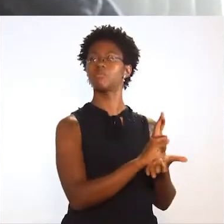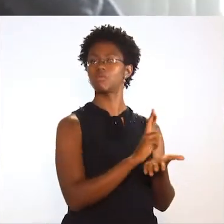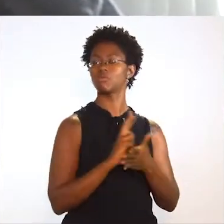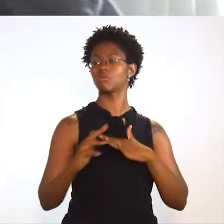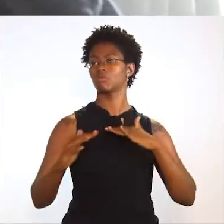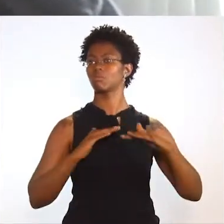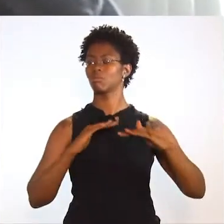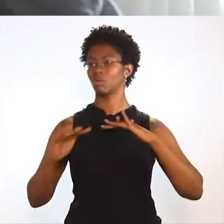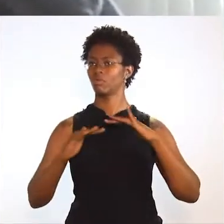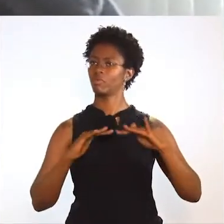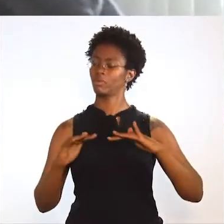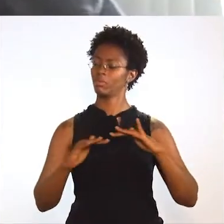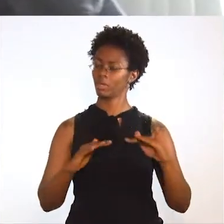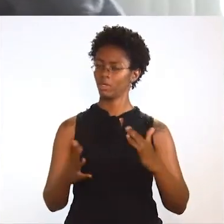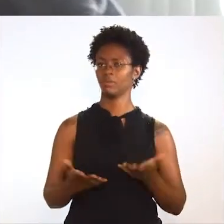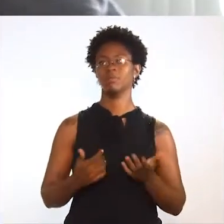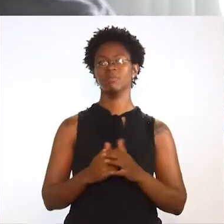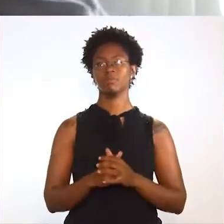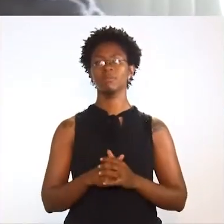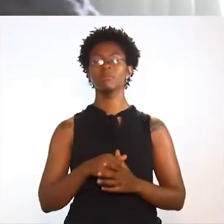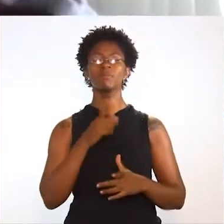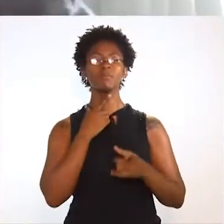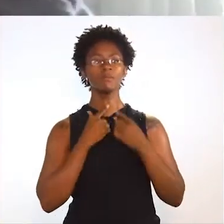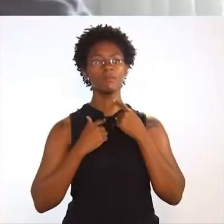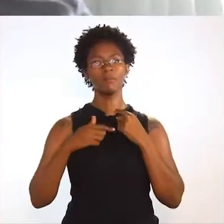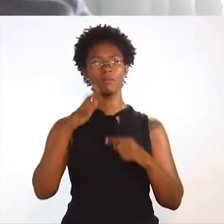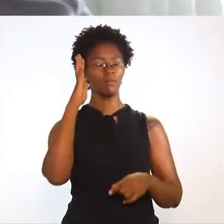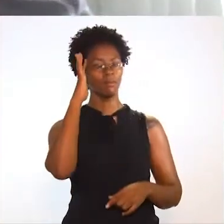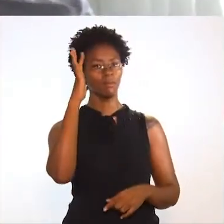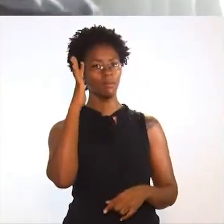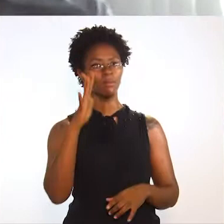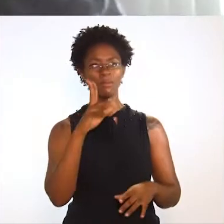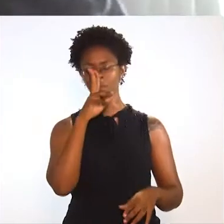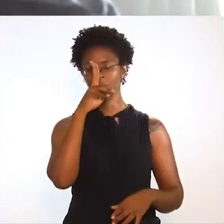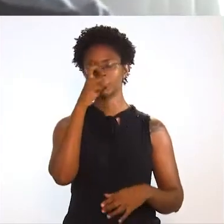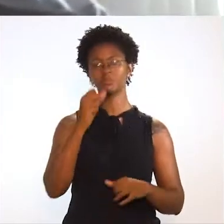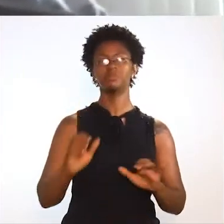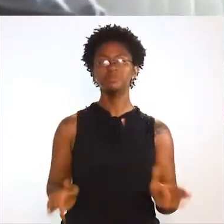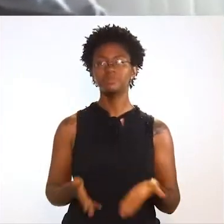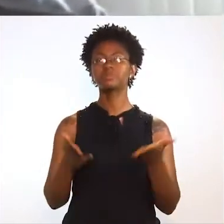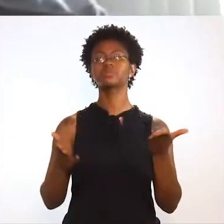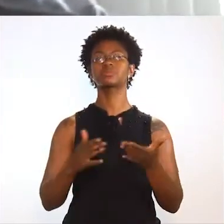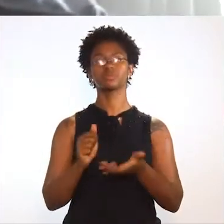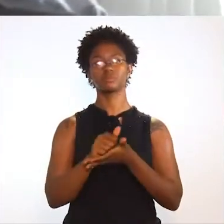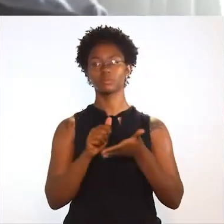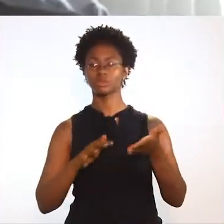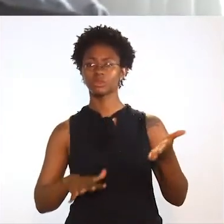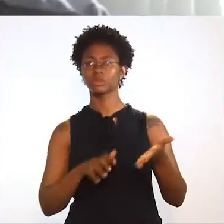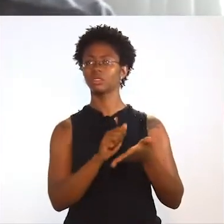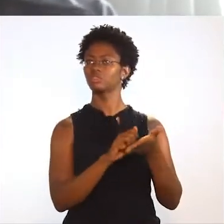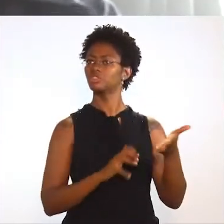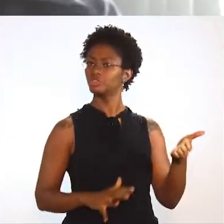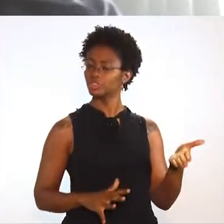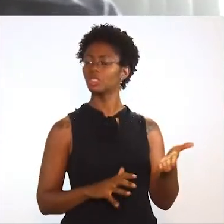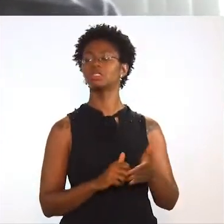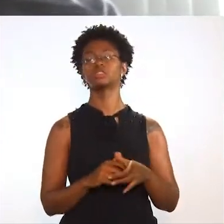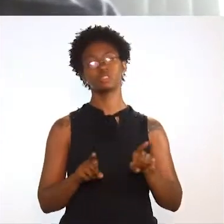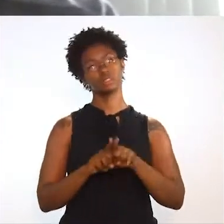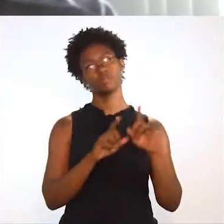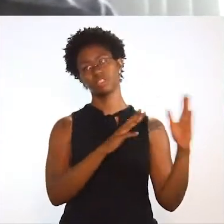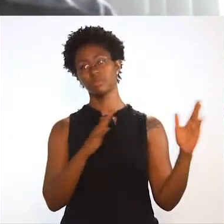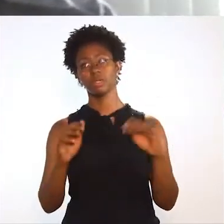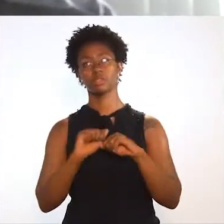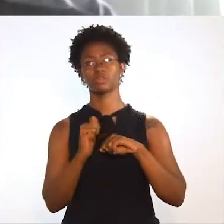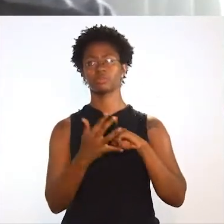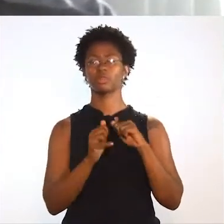representa para o movimento, né, no intuito de estar fortalecendo as atividades, ainda mais